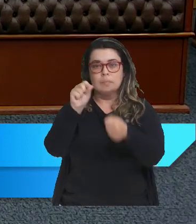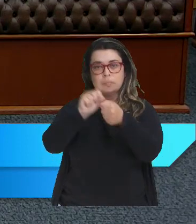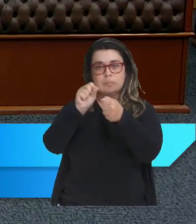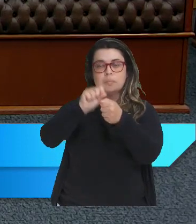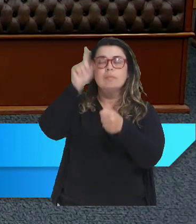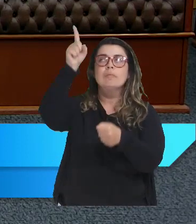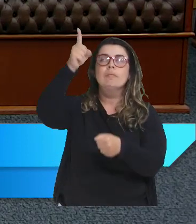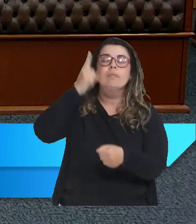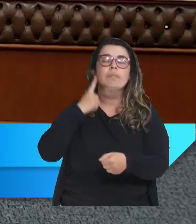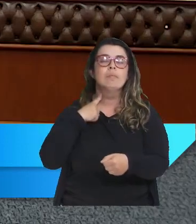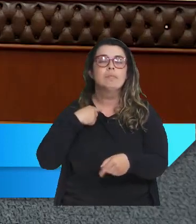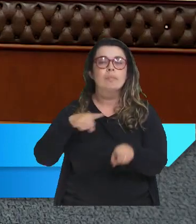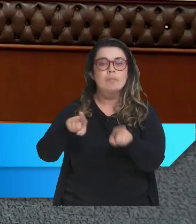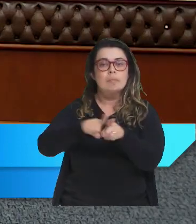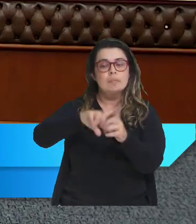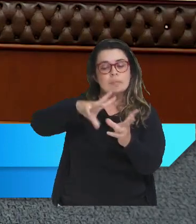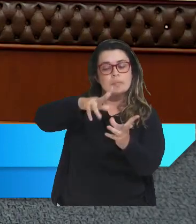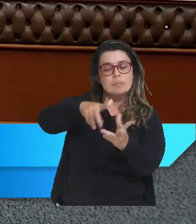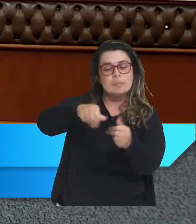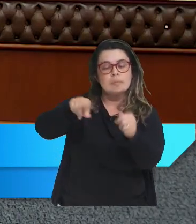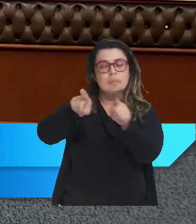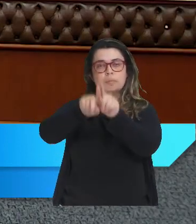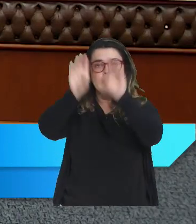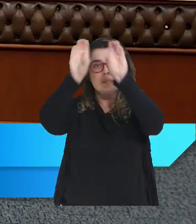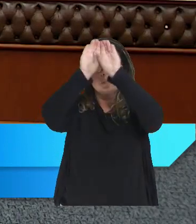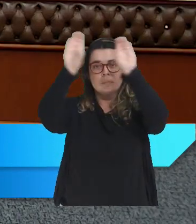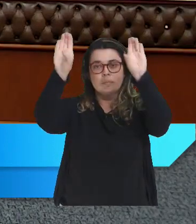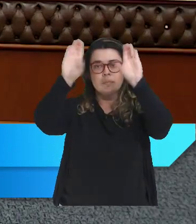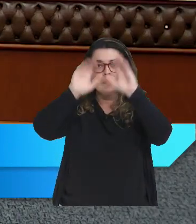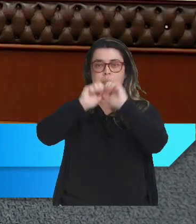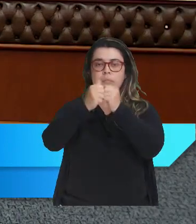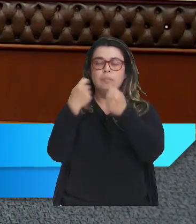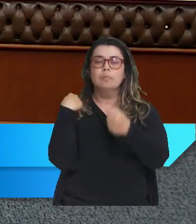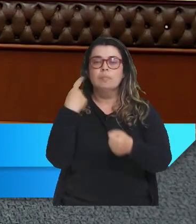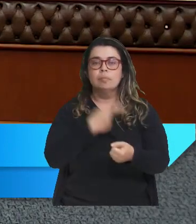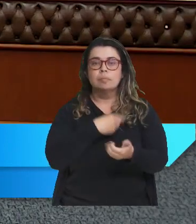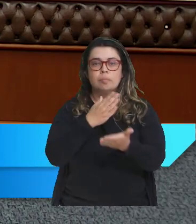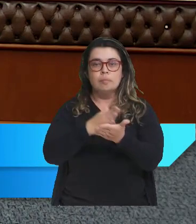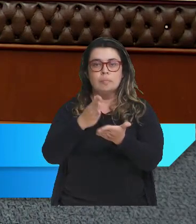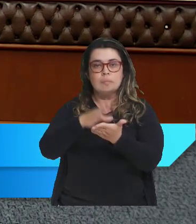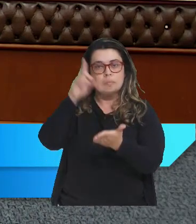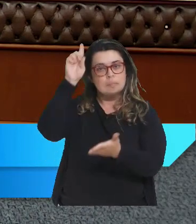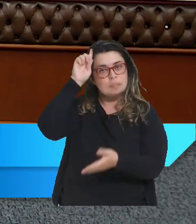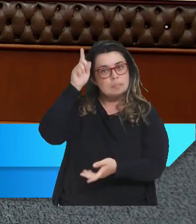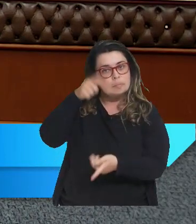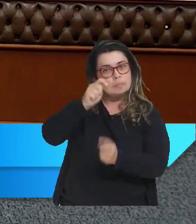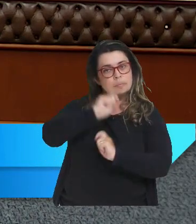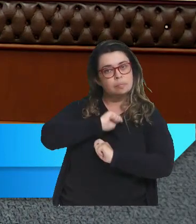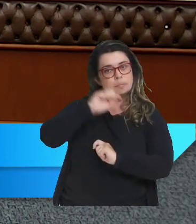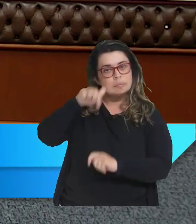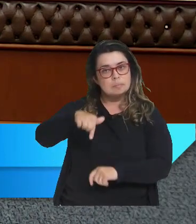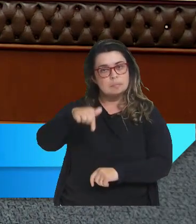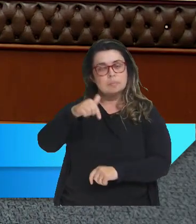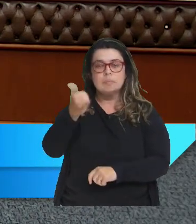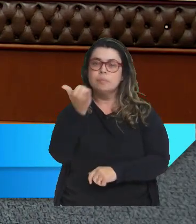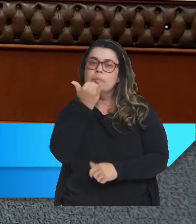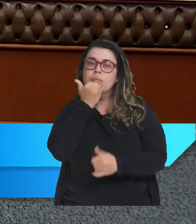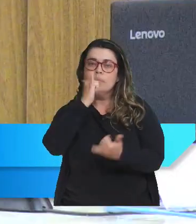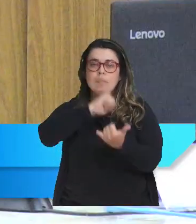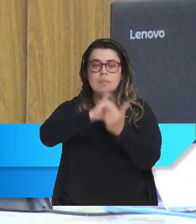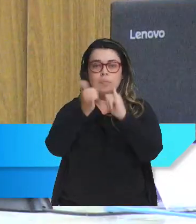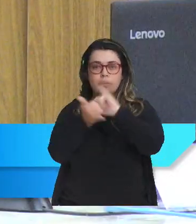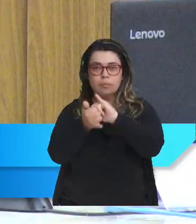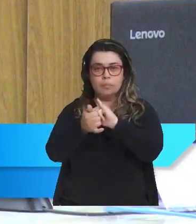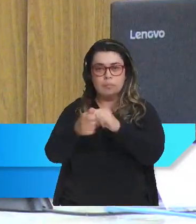tua vontade, assim na terra como no céu. O pão nosso de cada dia nos dai hoje, perdoa as